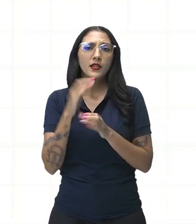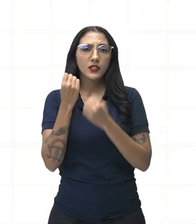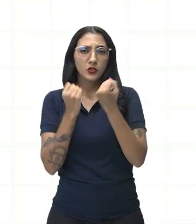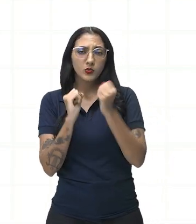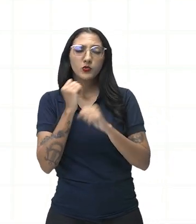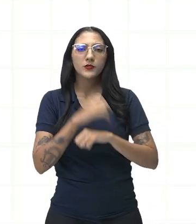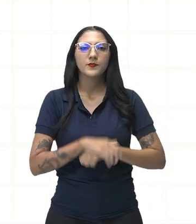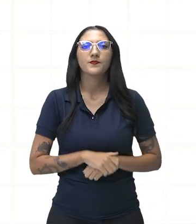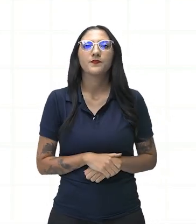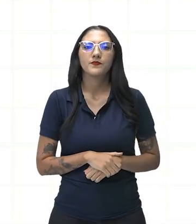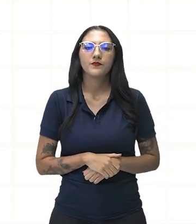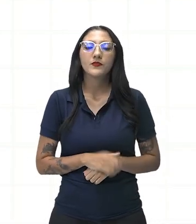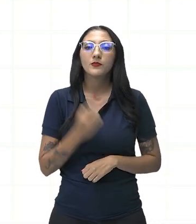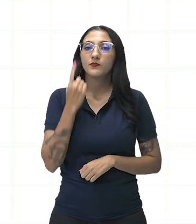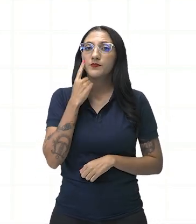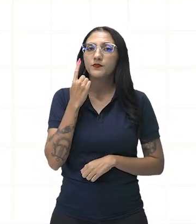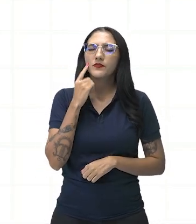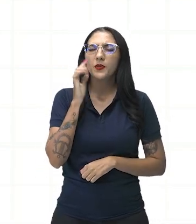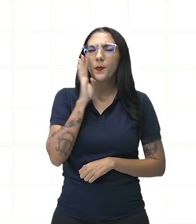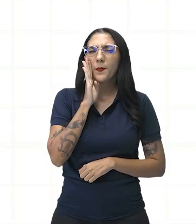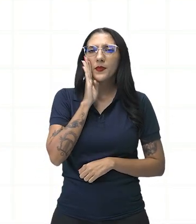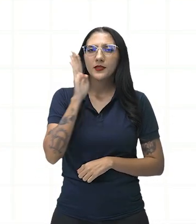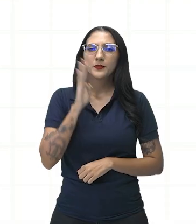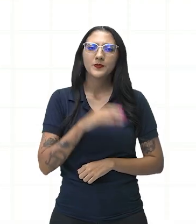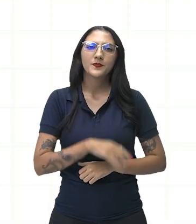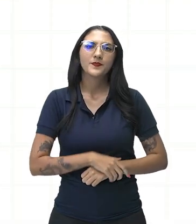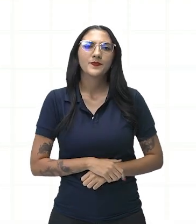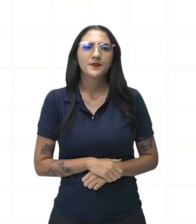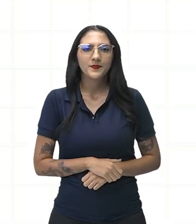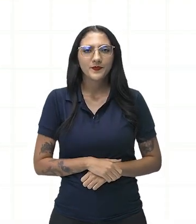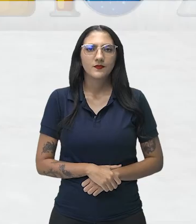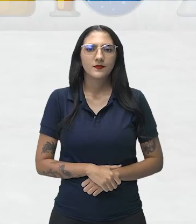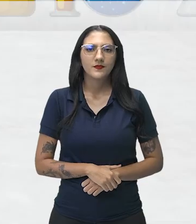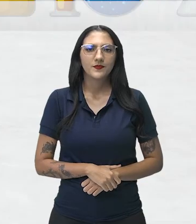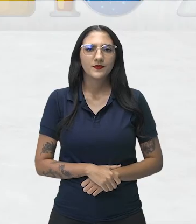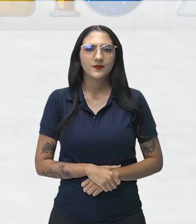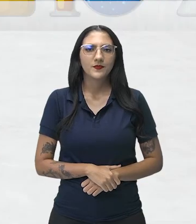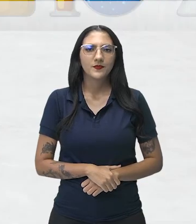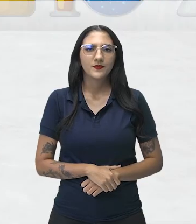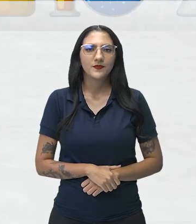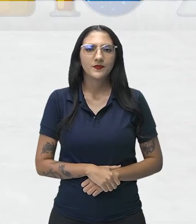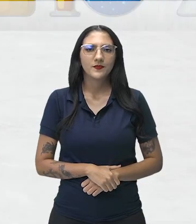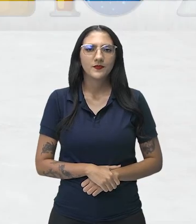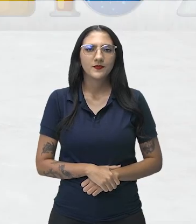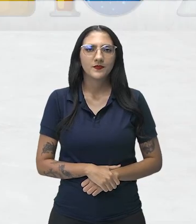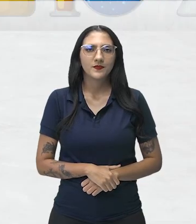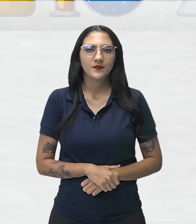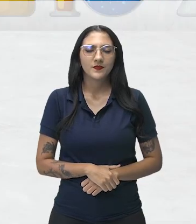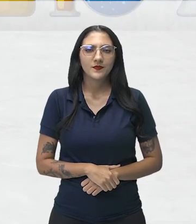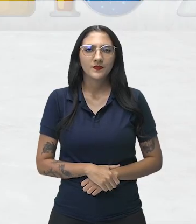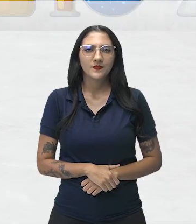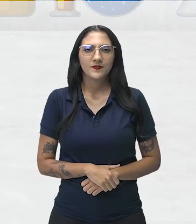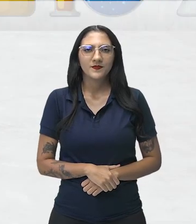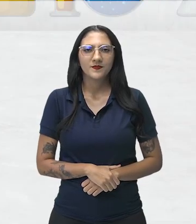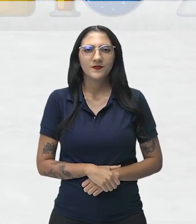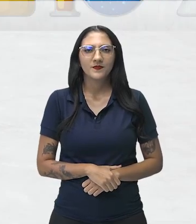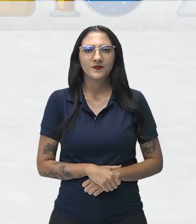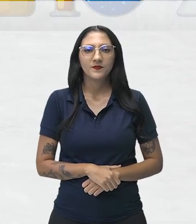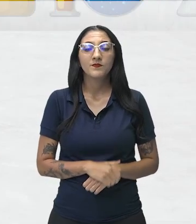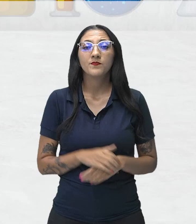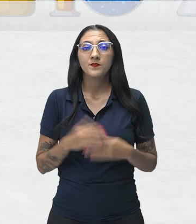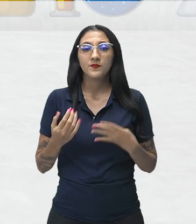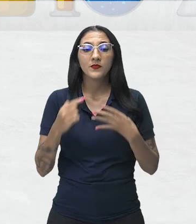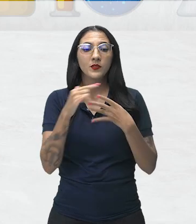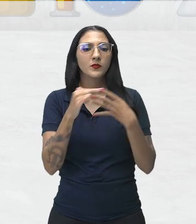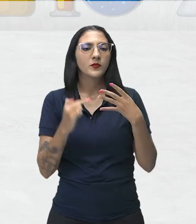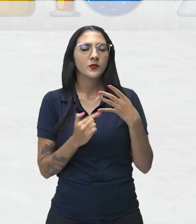4 principais dentre as funções inorgânicas. Então, as 4 funções químicas principais que veremos na